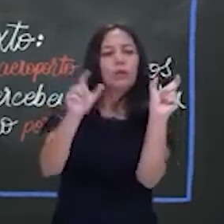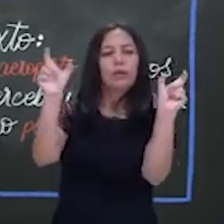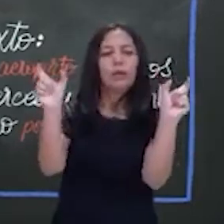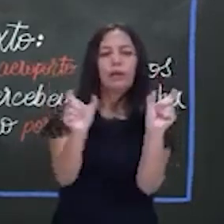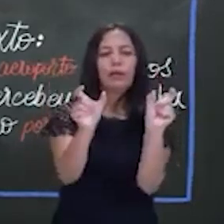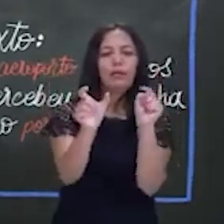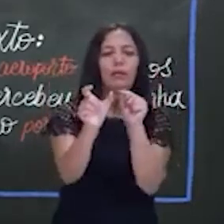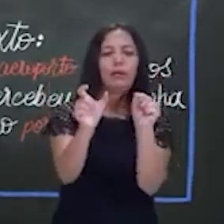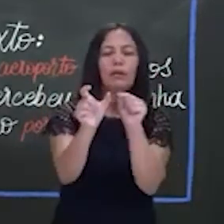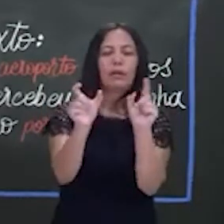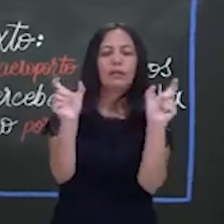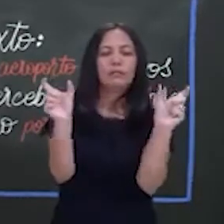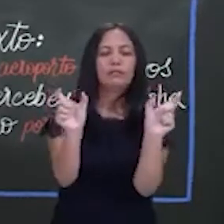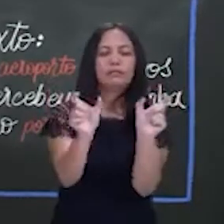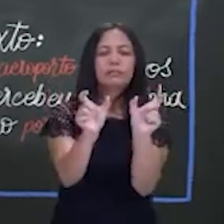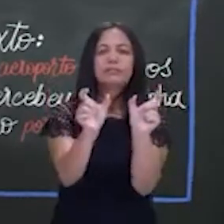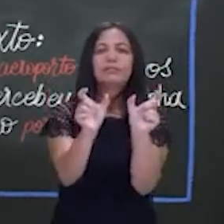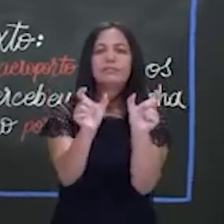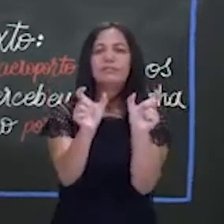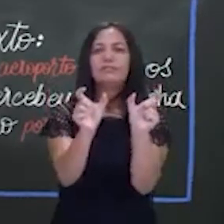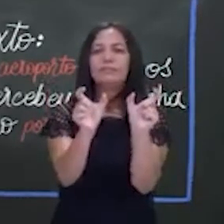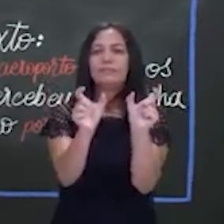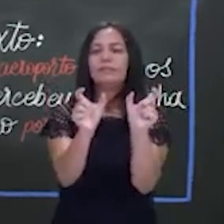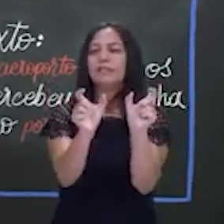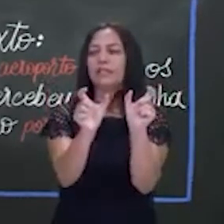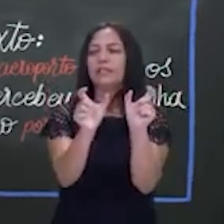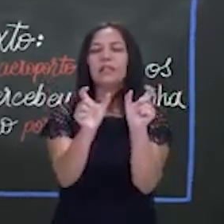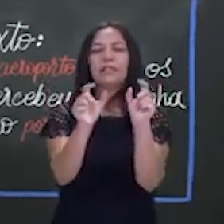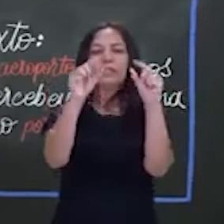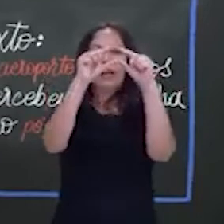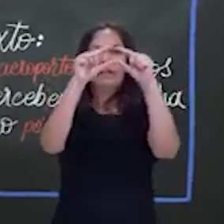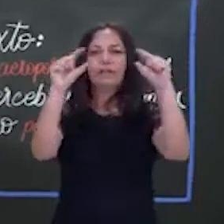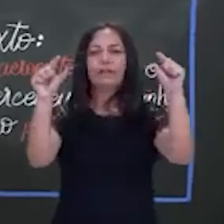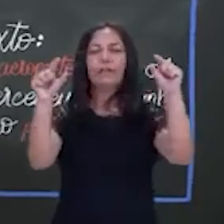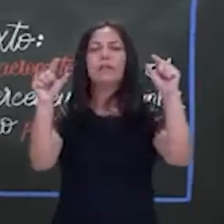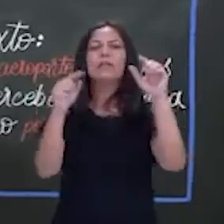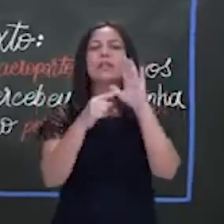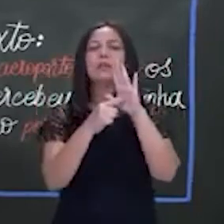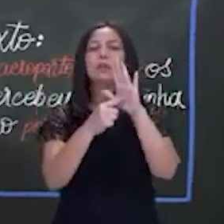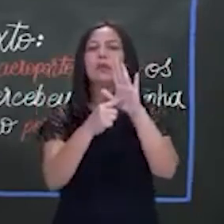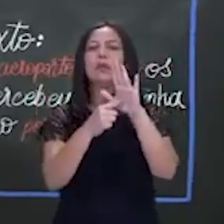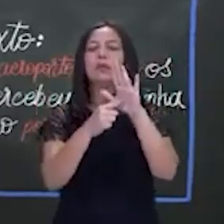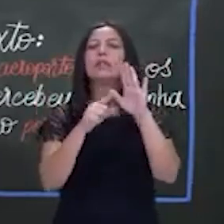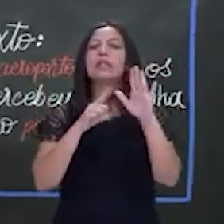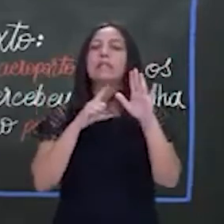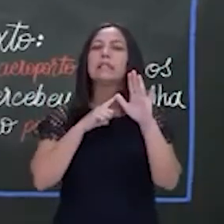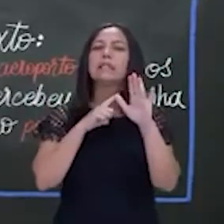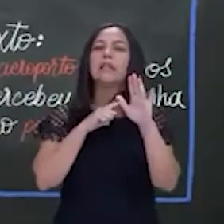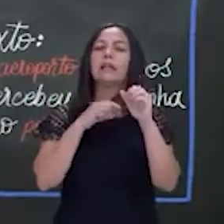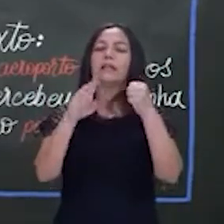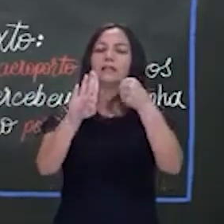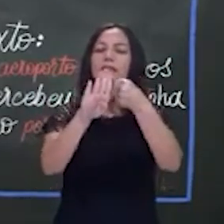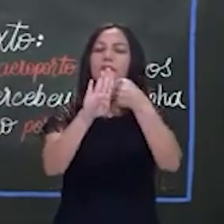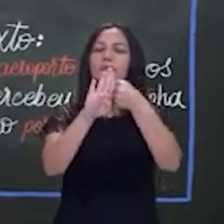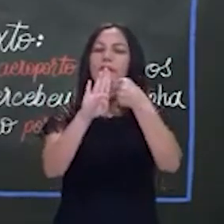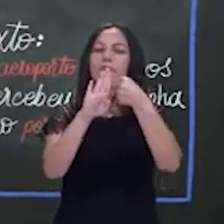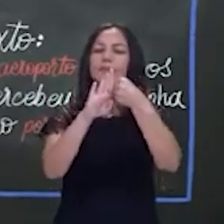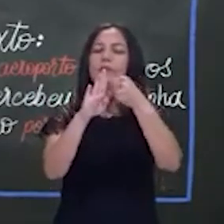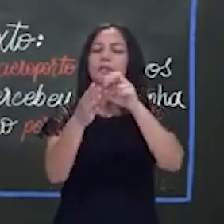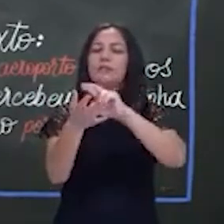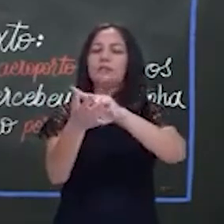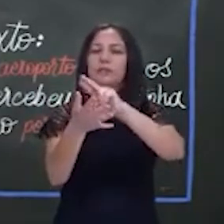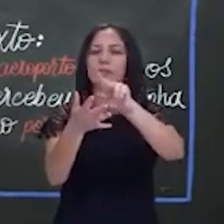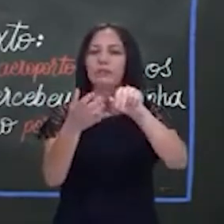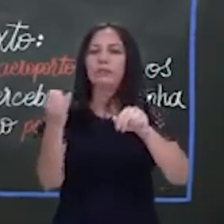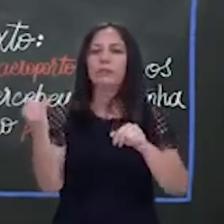encontrou diversas manifestações das classificações do substantivo, ok? Então, guarda isso, em substantivo, função de